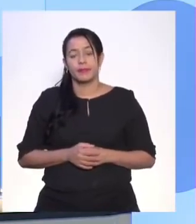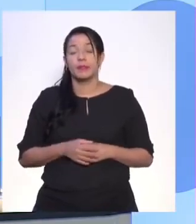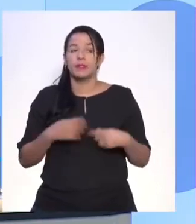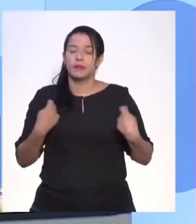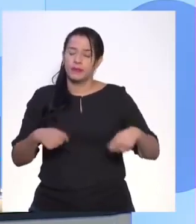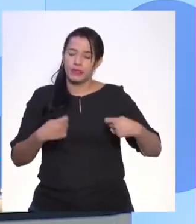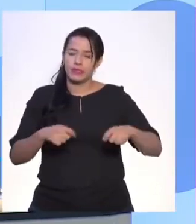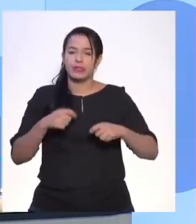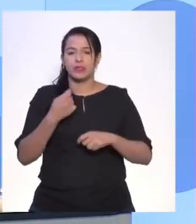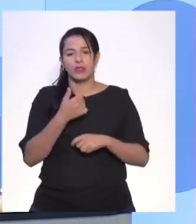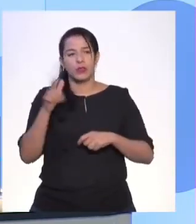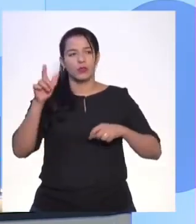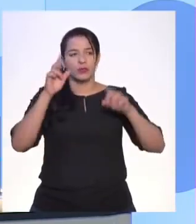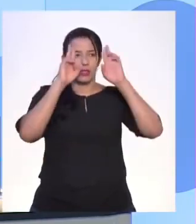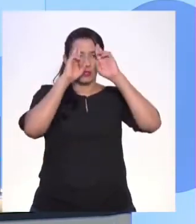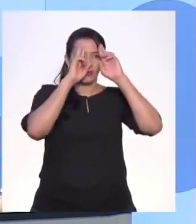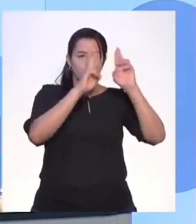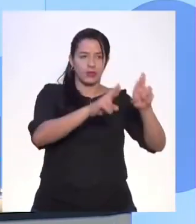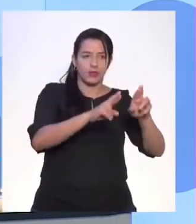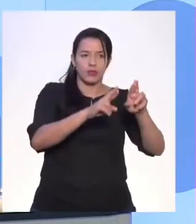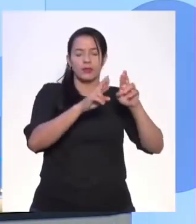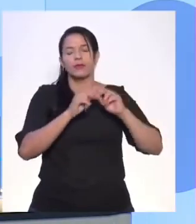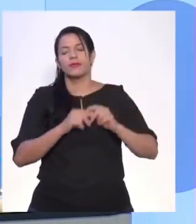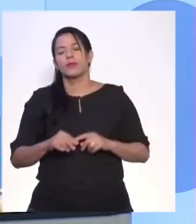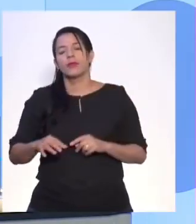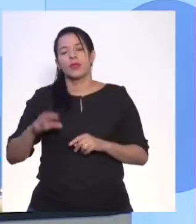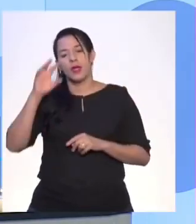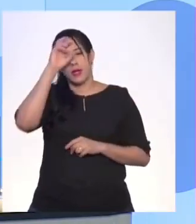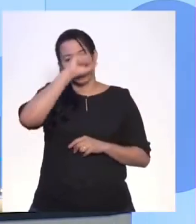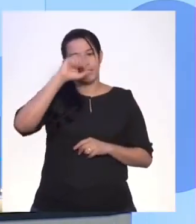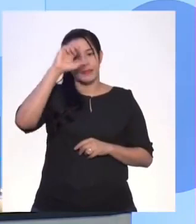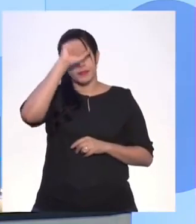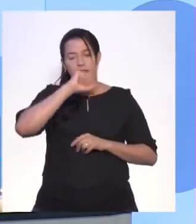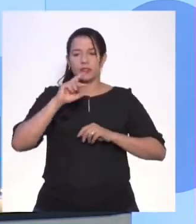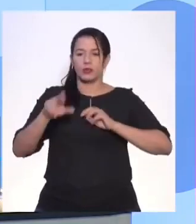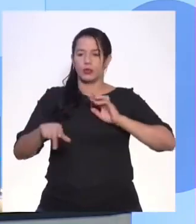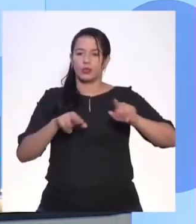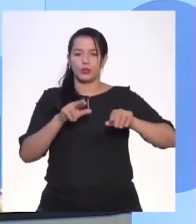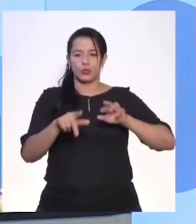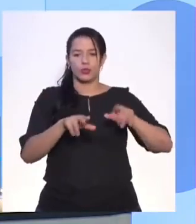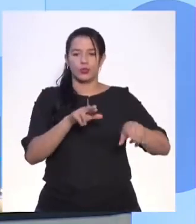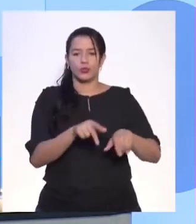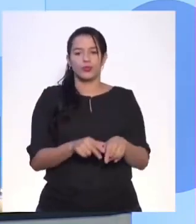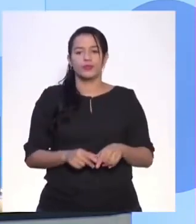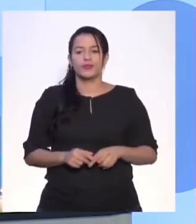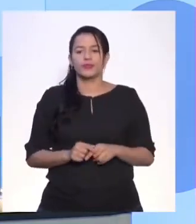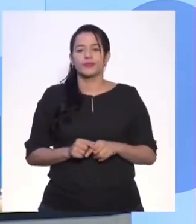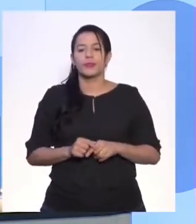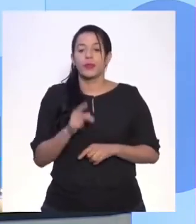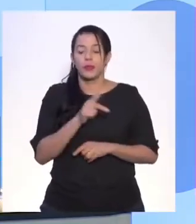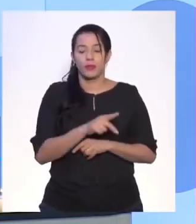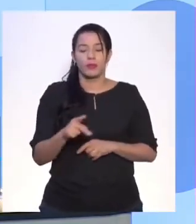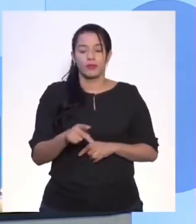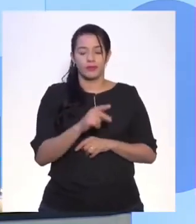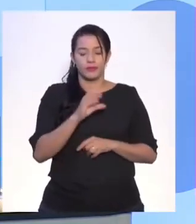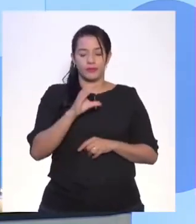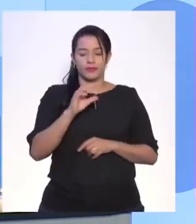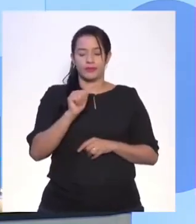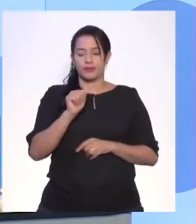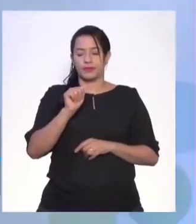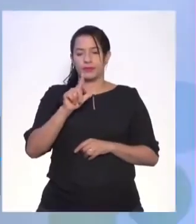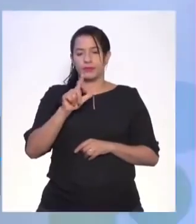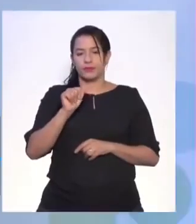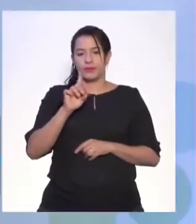Respeito ao outro e estudar, aprender já toda a diferença. A Procláudia. Ok, tá